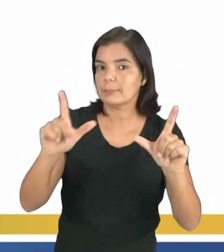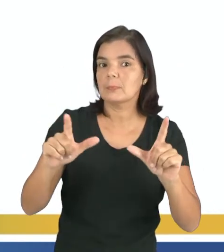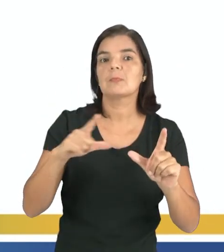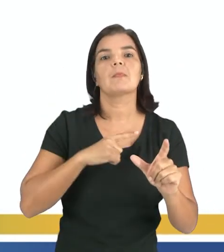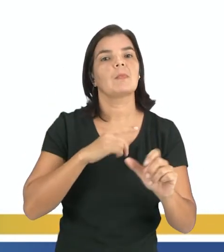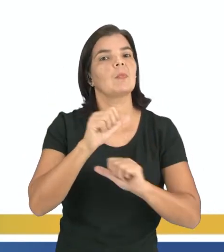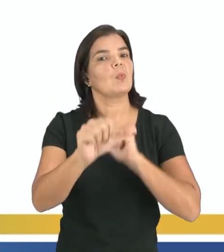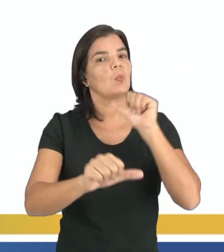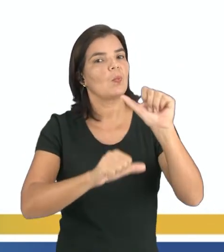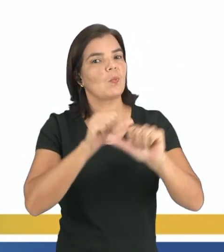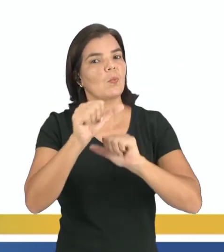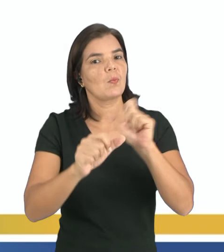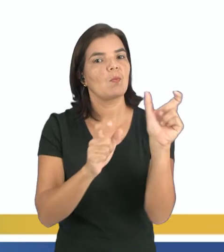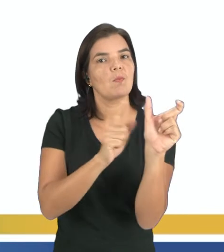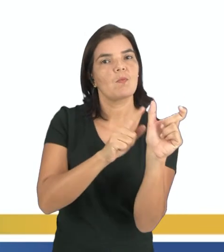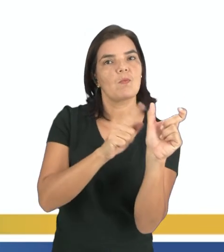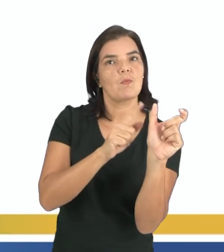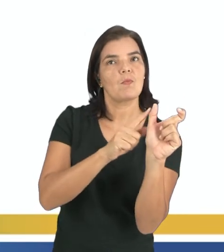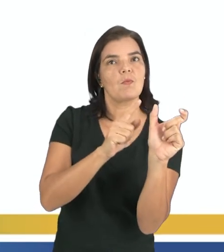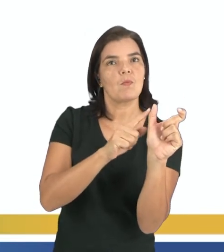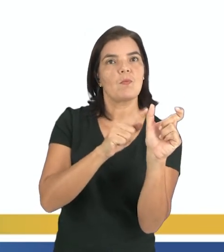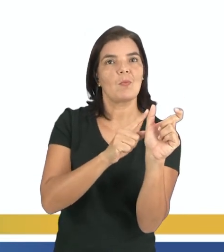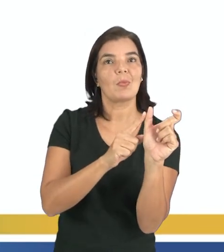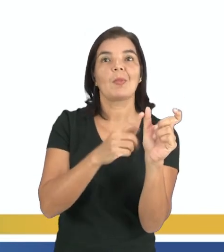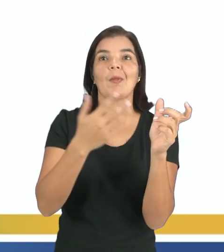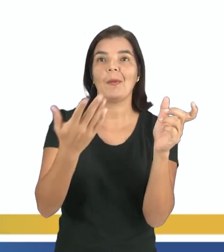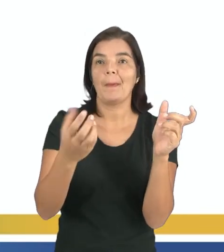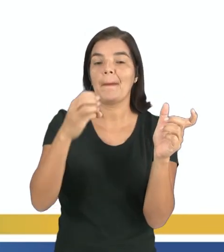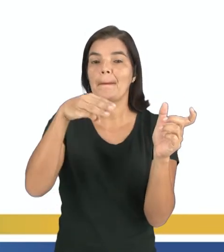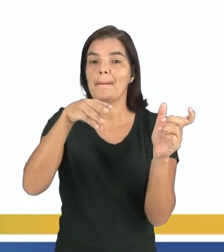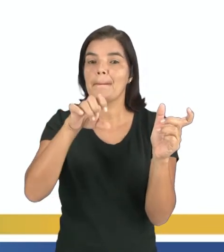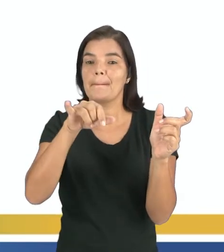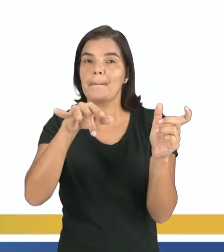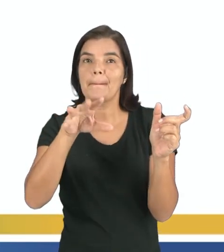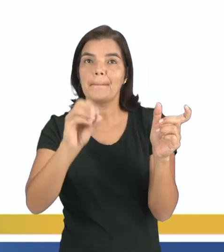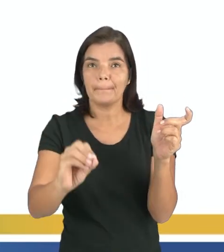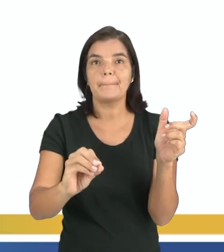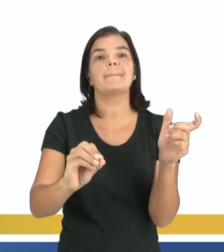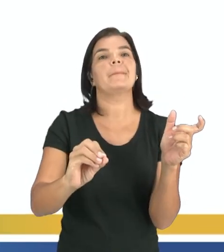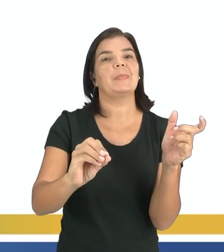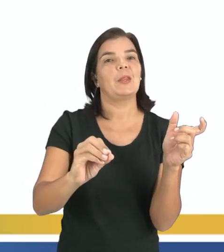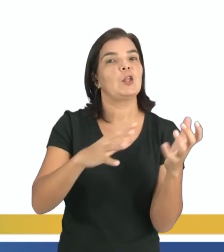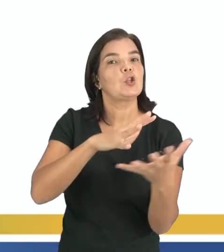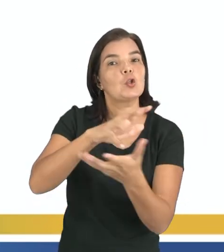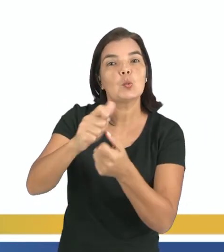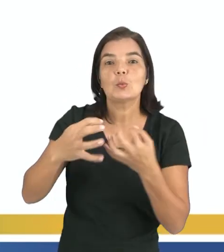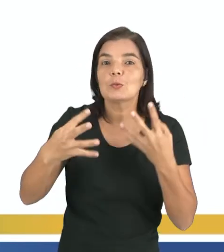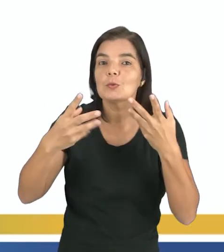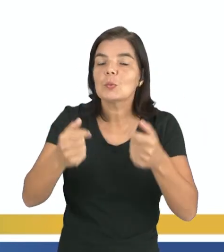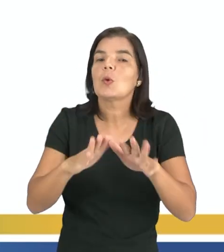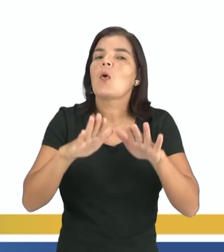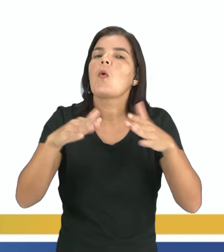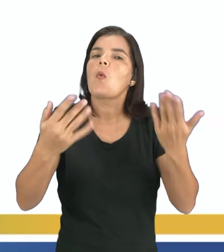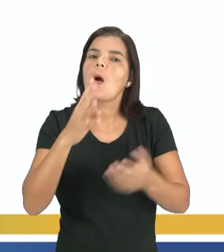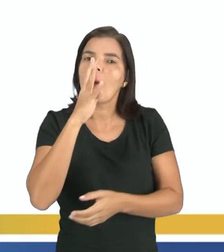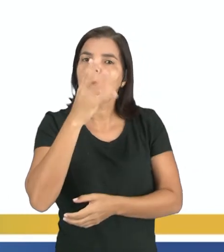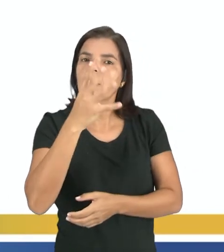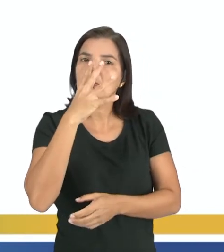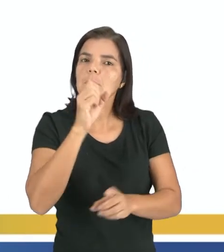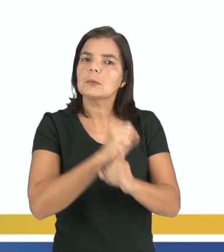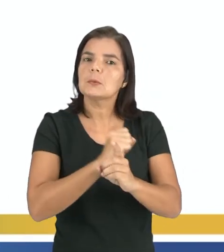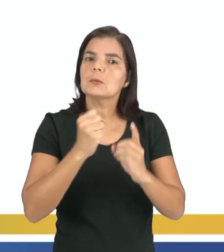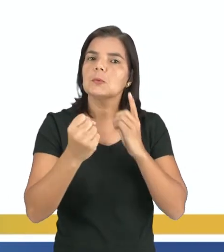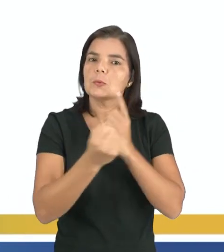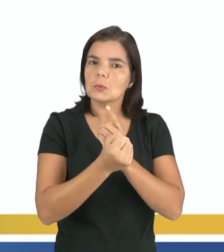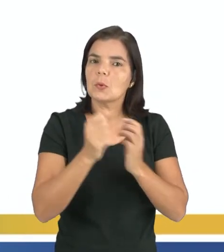um trocadilho com a palavra meio, já que nós precisamos desse ambiente inteiro, né? Qual a crítica associada a